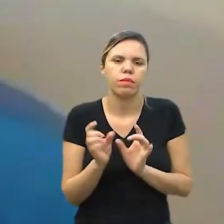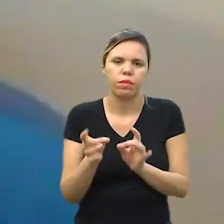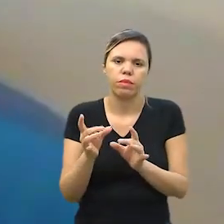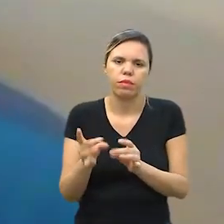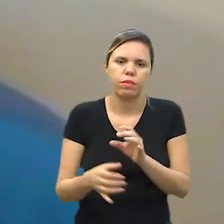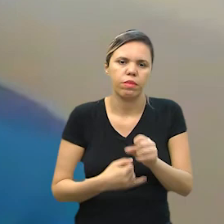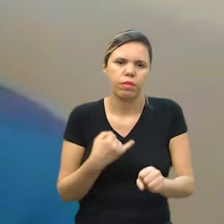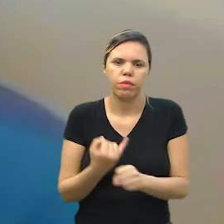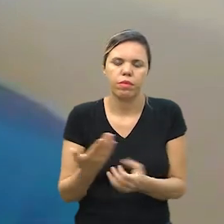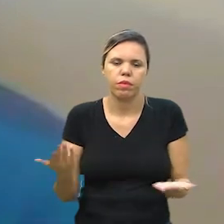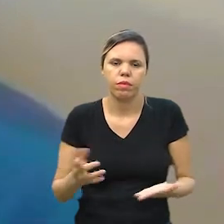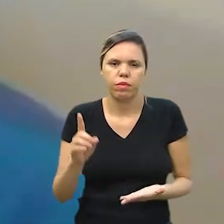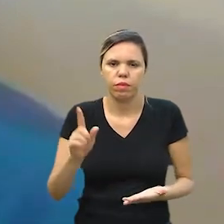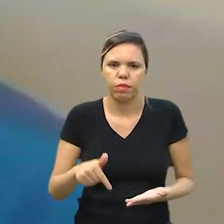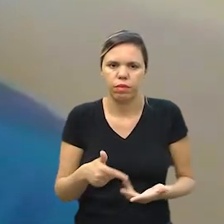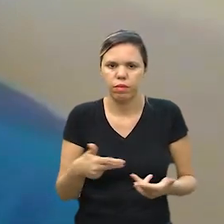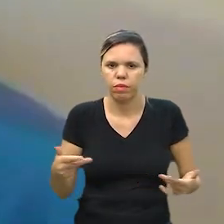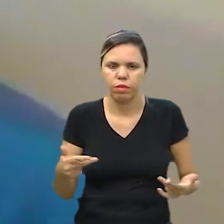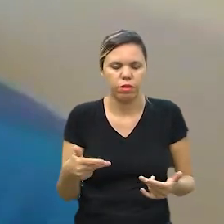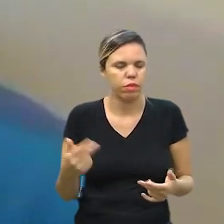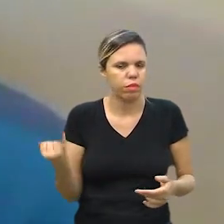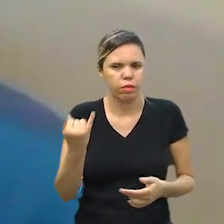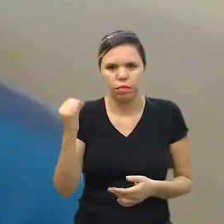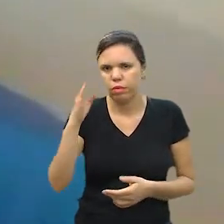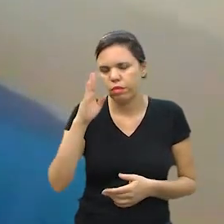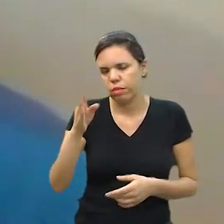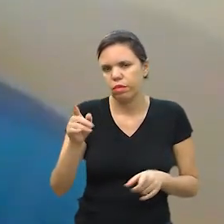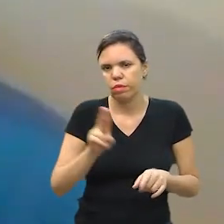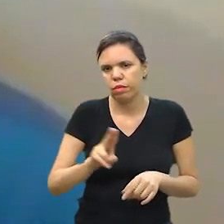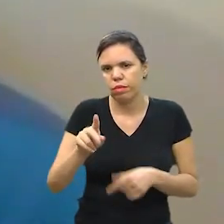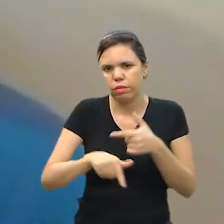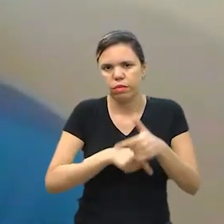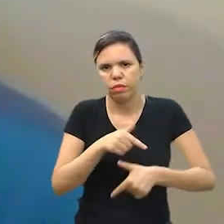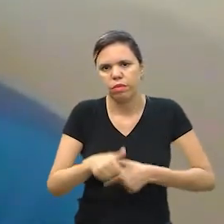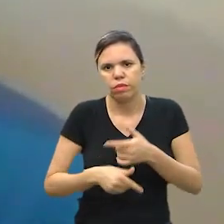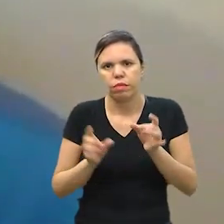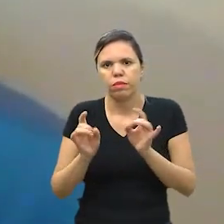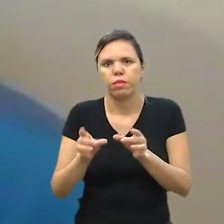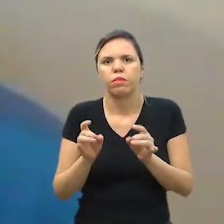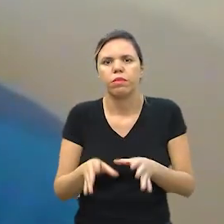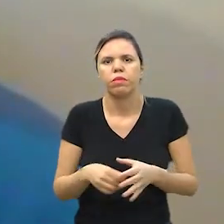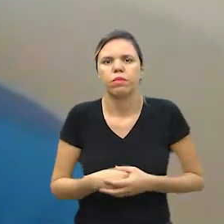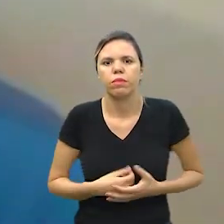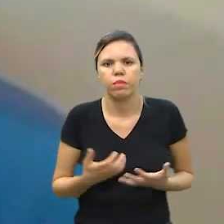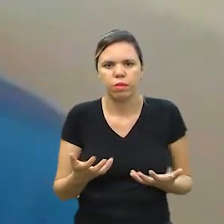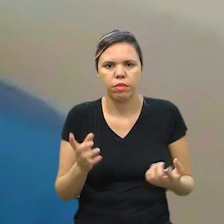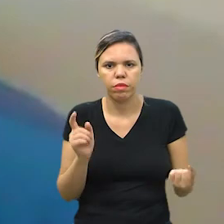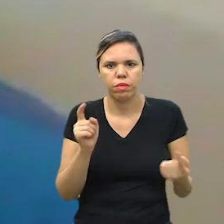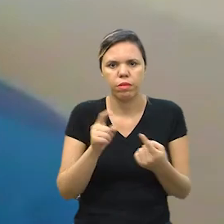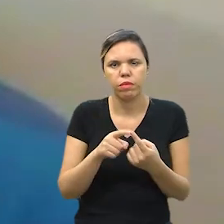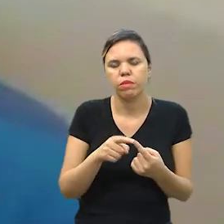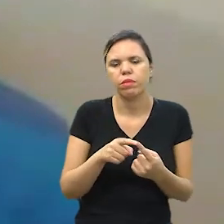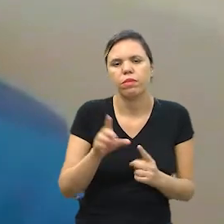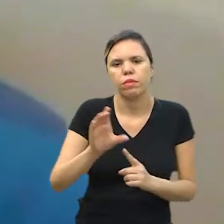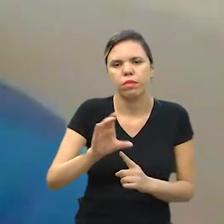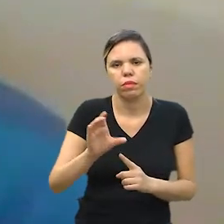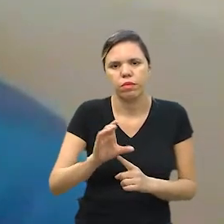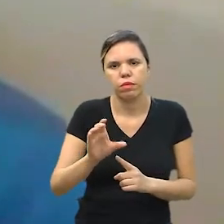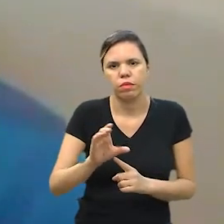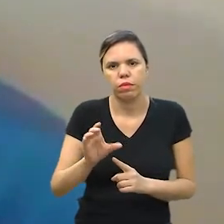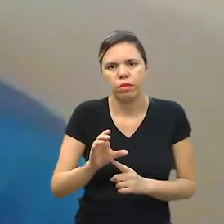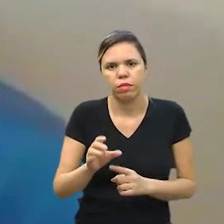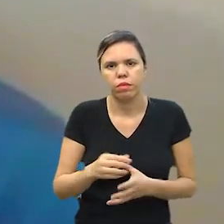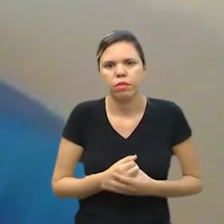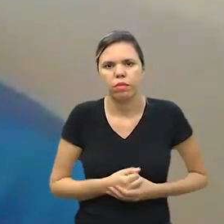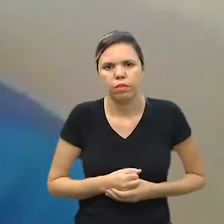O comércio online, hoje, é uma ferramenta inevitável para quem quer trabalhar com vendas e quer atingir o consumidor de